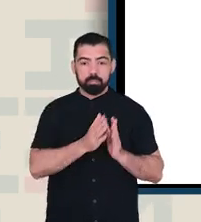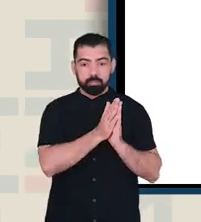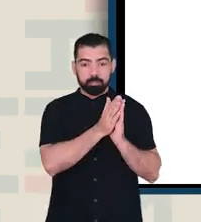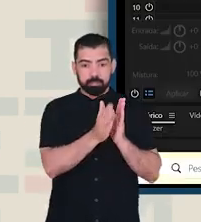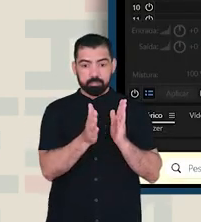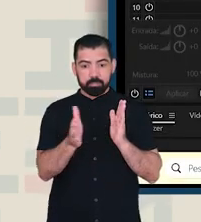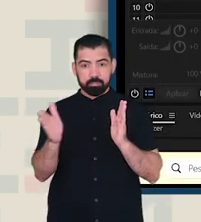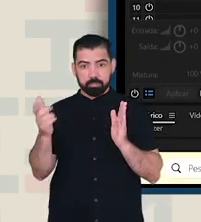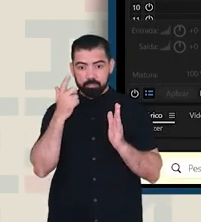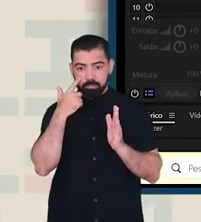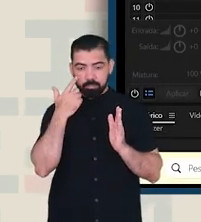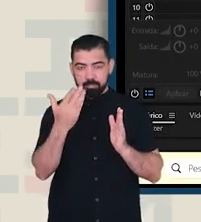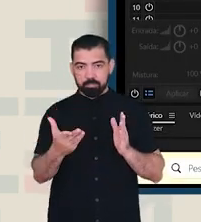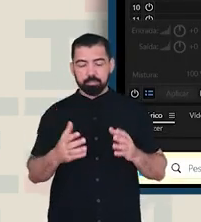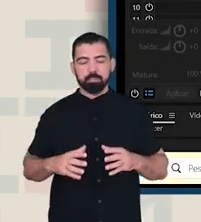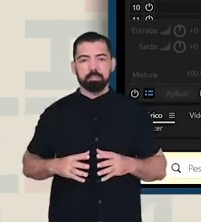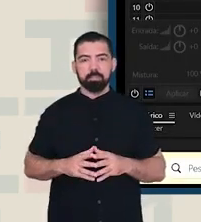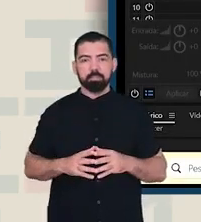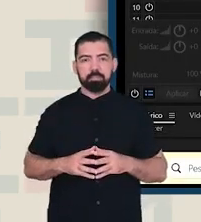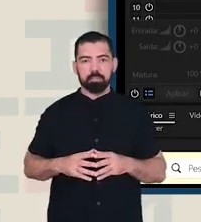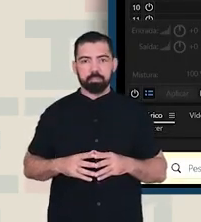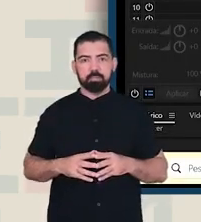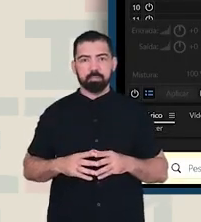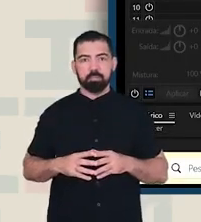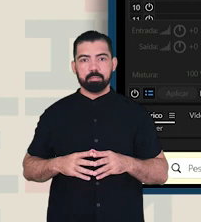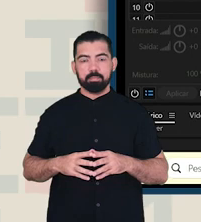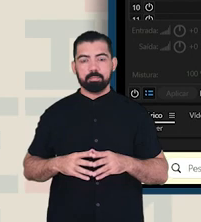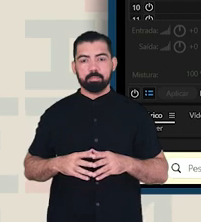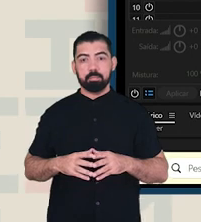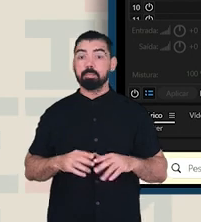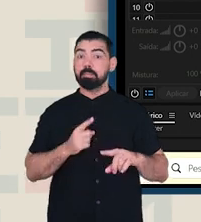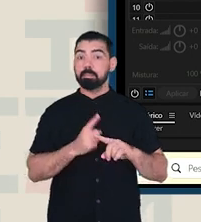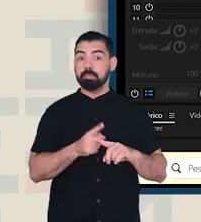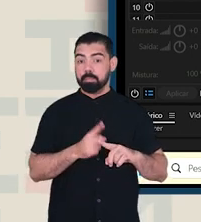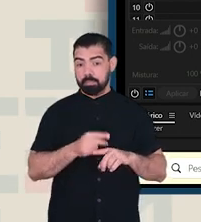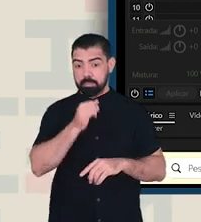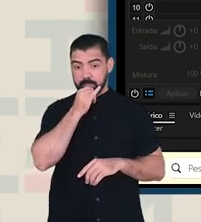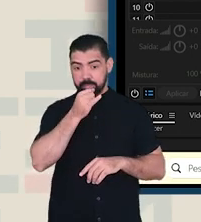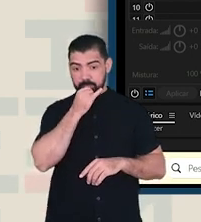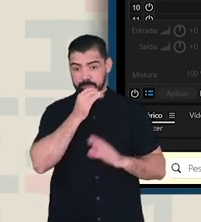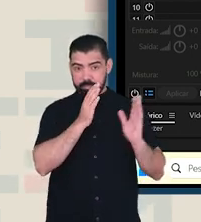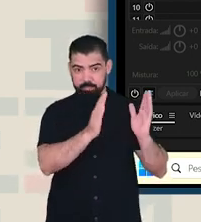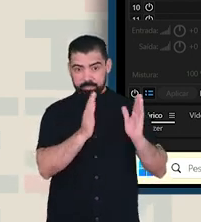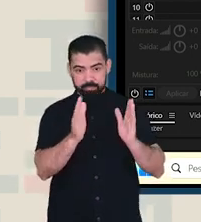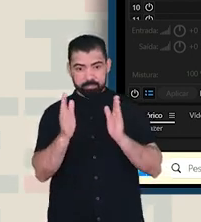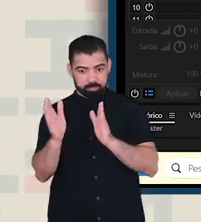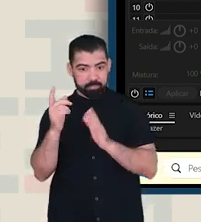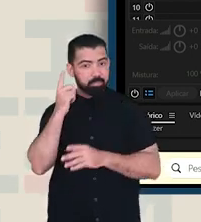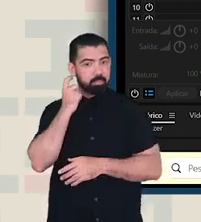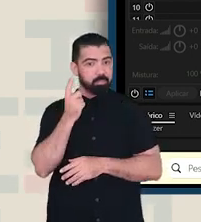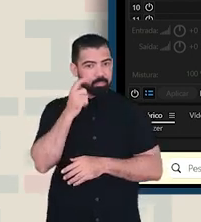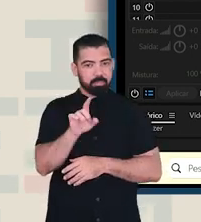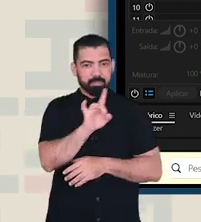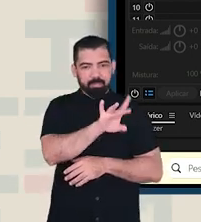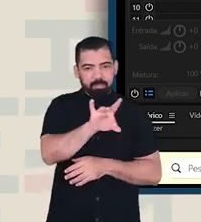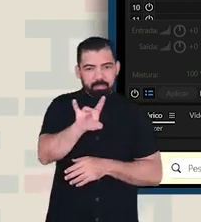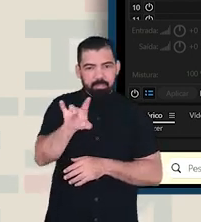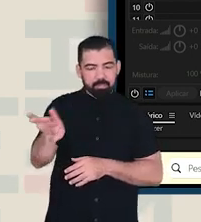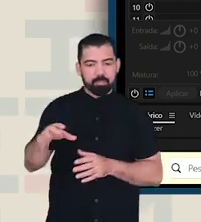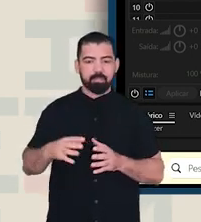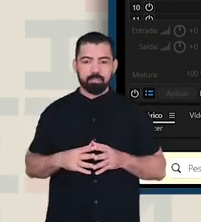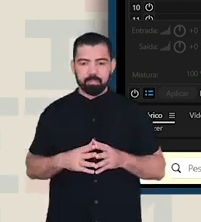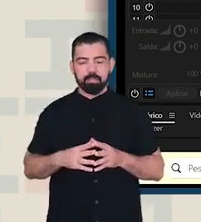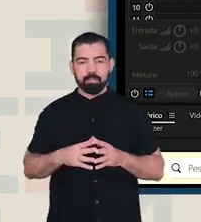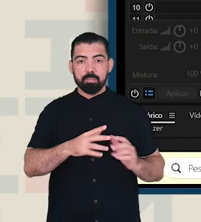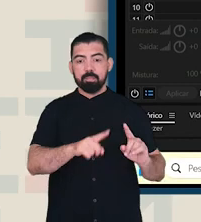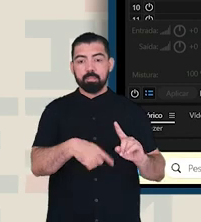sequência, então gravei a sequência. Por quê? Gravar uma sequência apenas com o som individual,